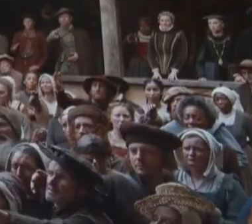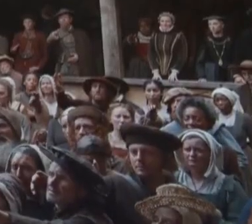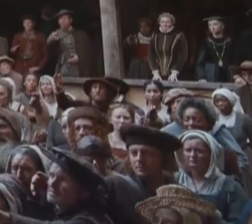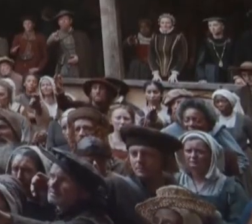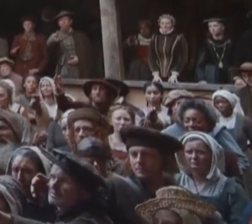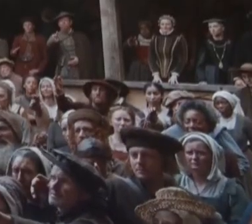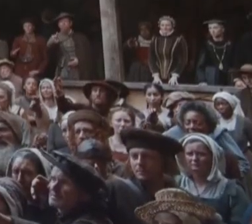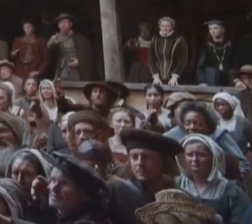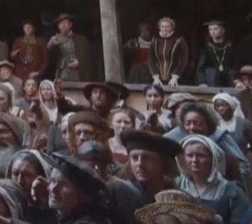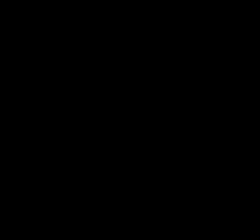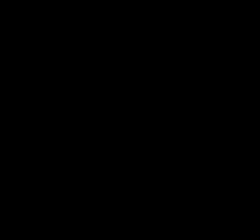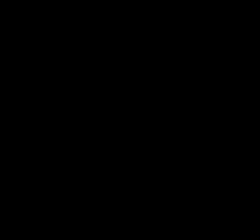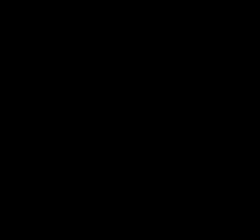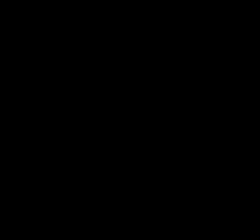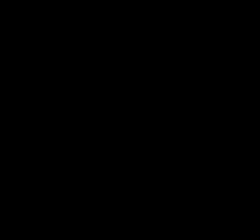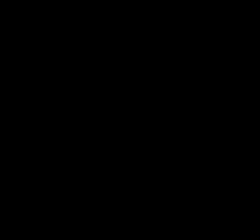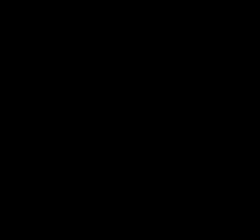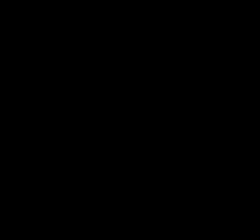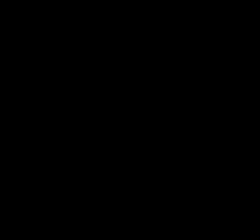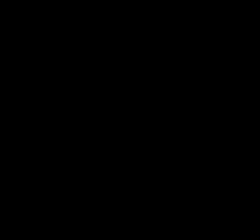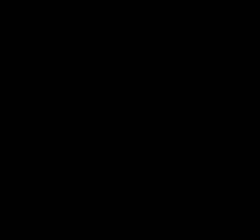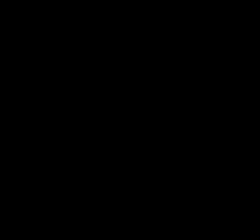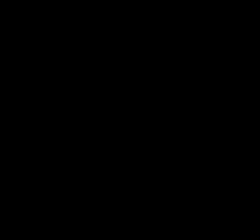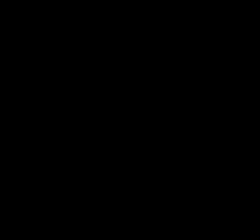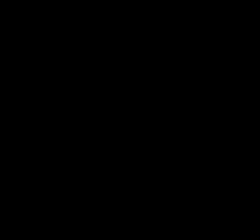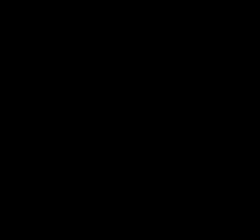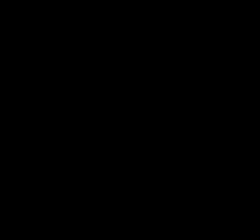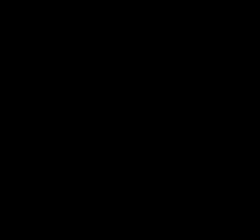You will live.